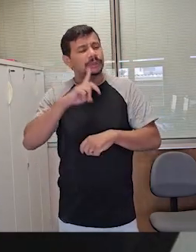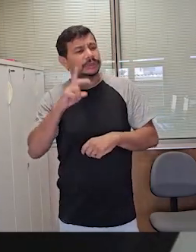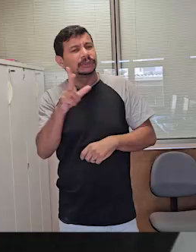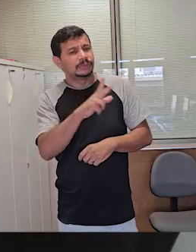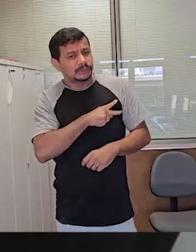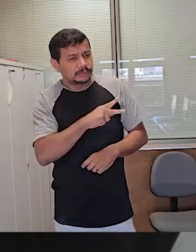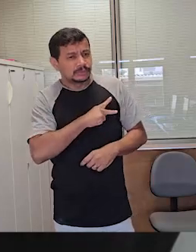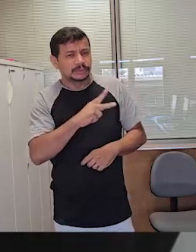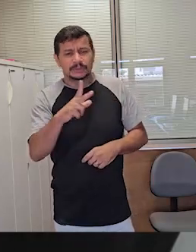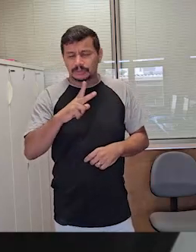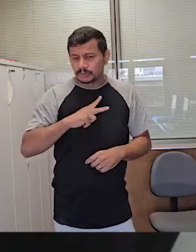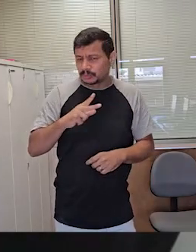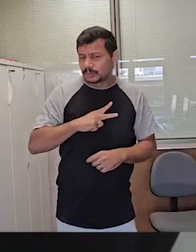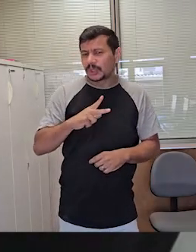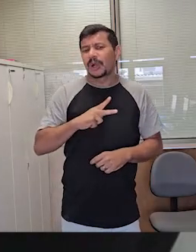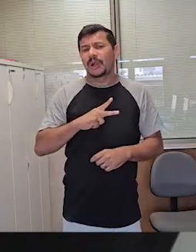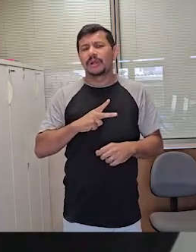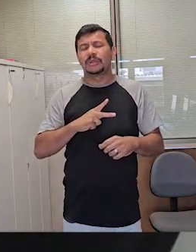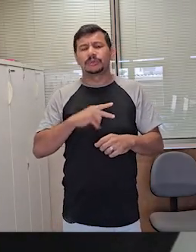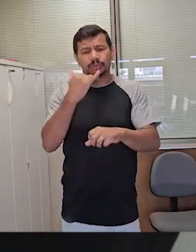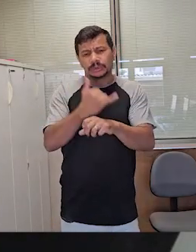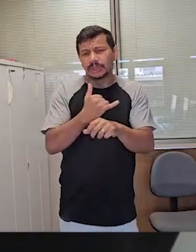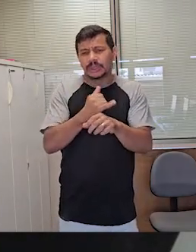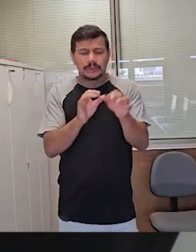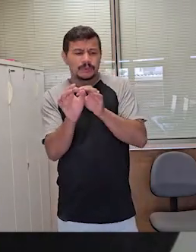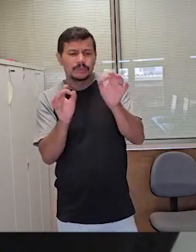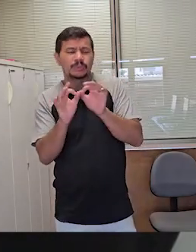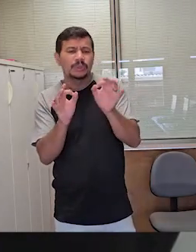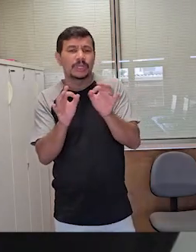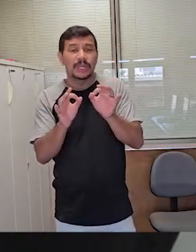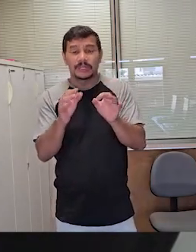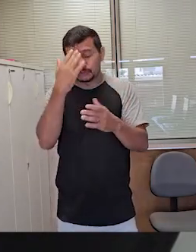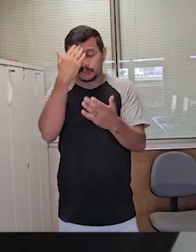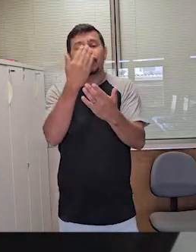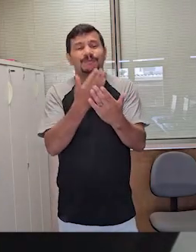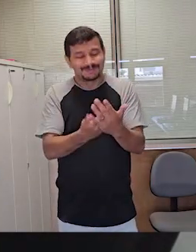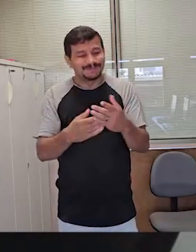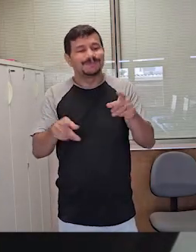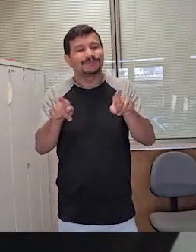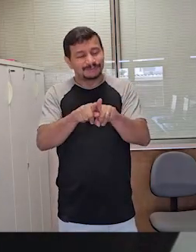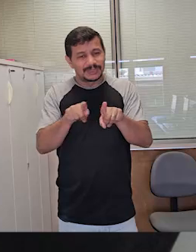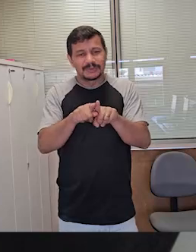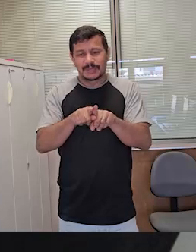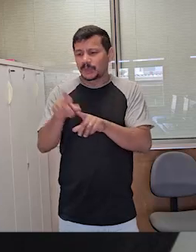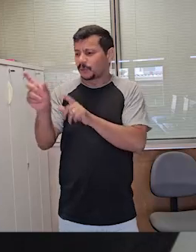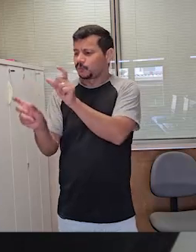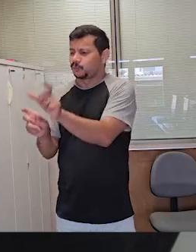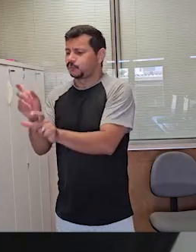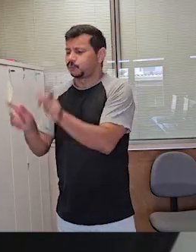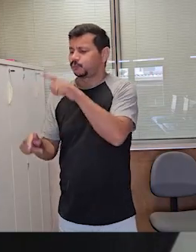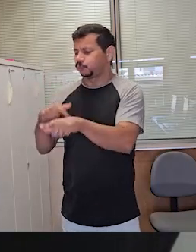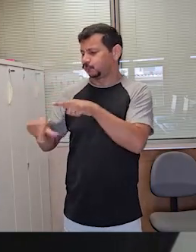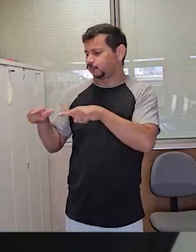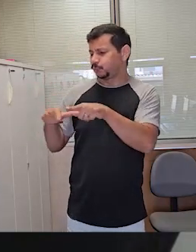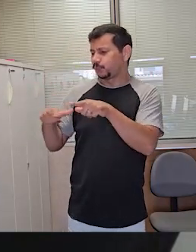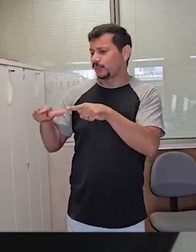propriedade privada de quem administra o capital. Infelizmente, eles também acreditam nessa mentalidade que o trabalhador também é propriedade